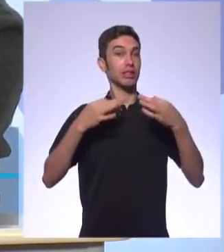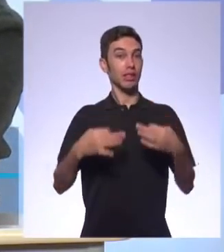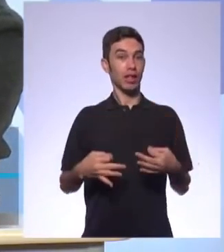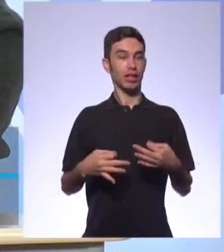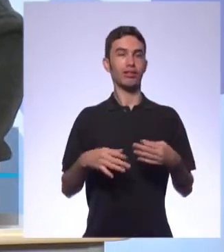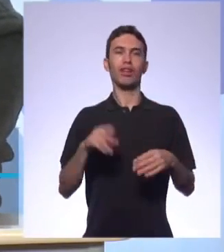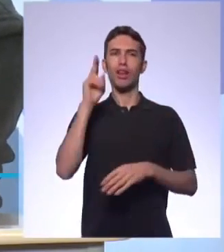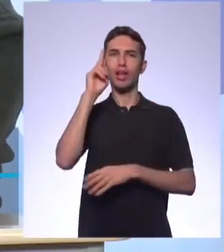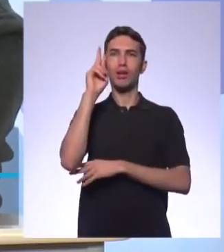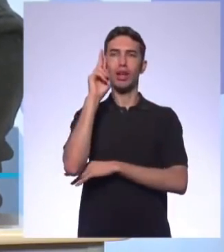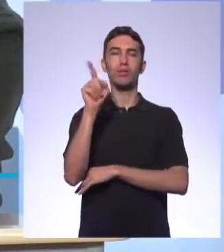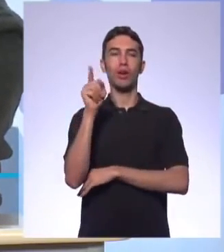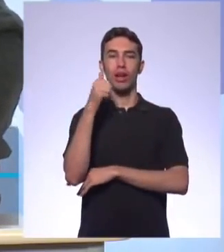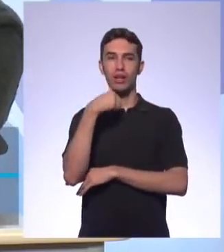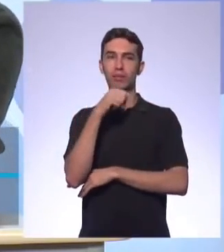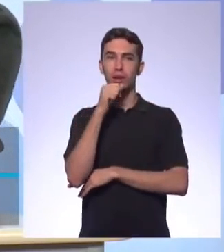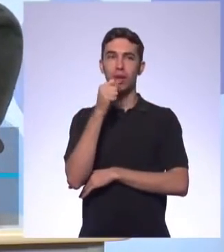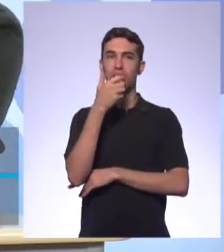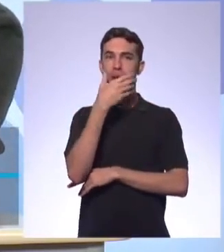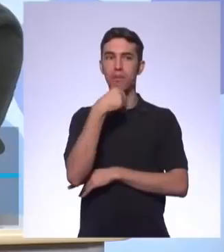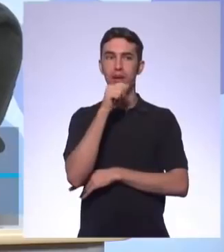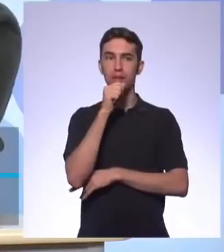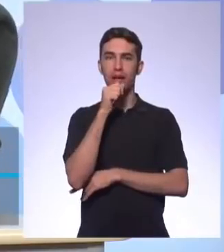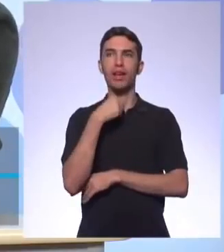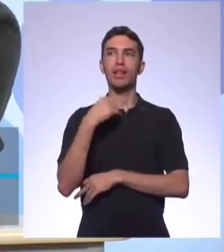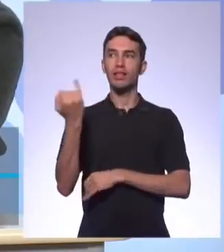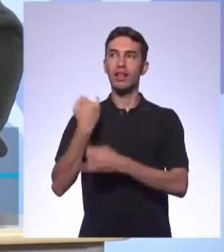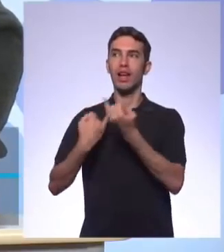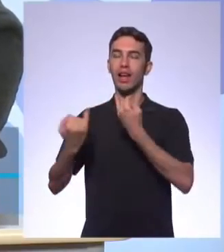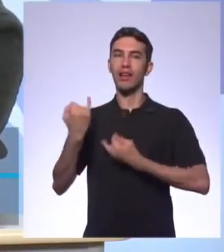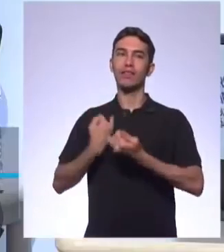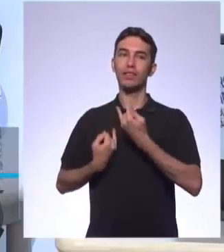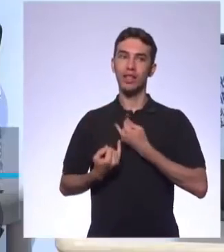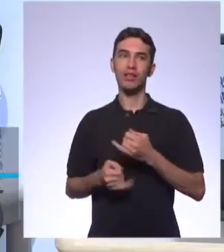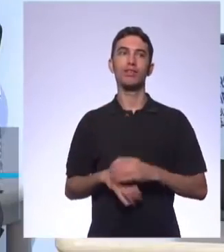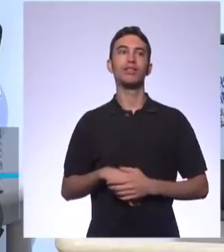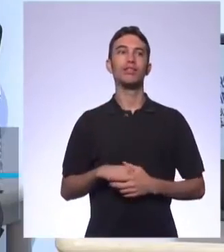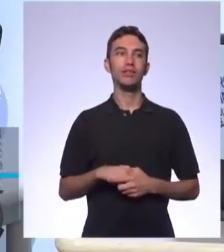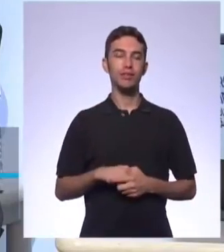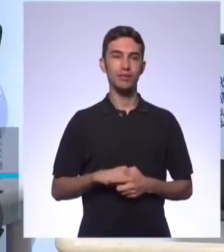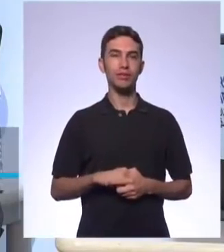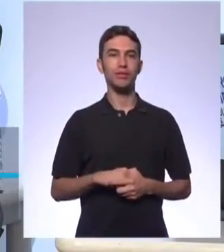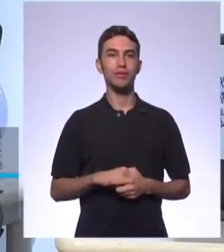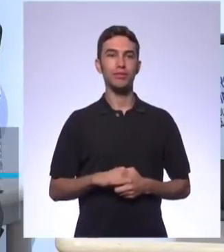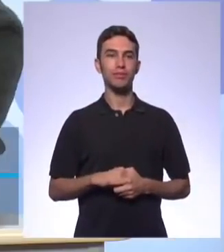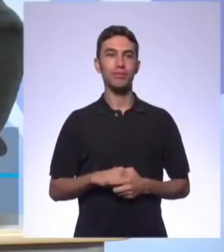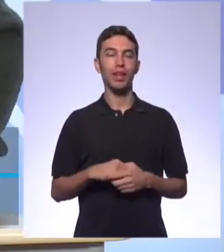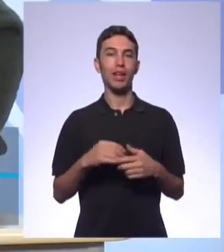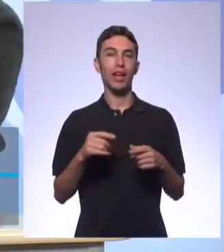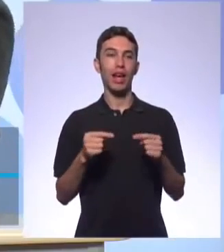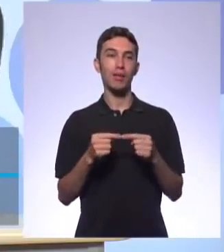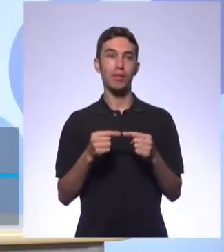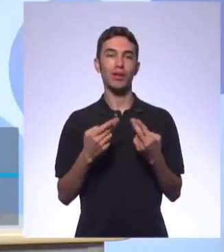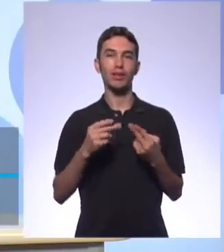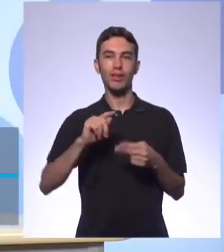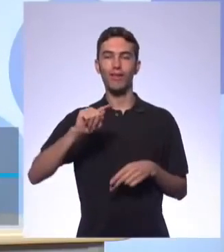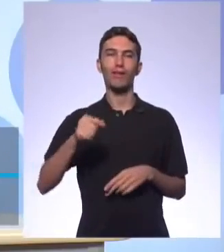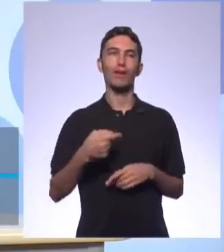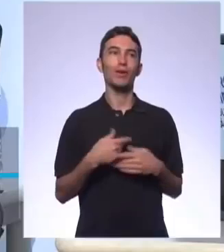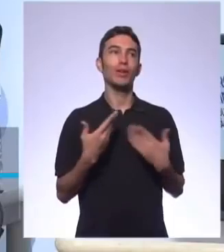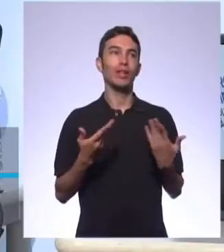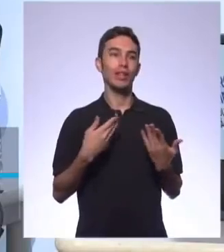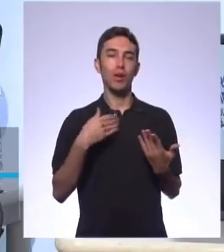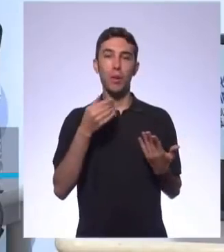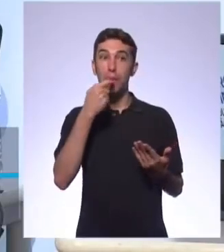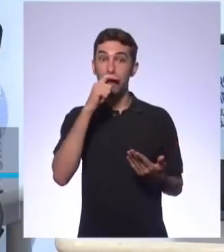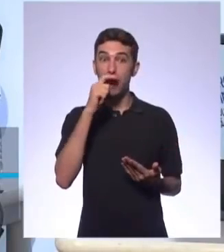lembro muito disso dos meus pais, principalmente por conta de algumas gírias que eu utilizo que virou vírgula, né? Meu pai utiliza